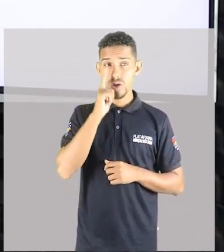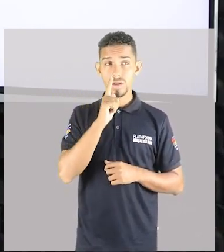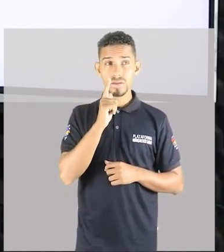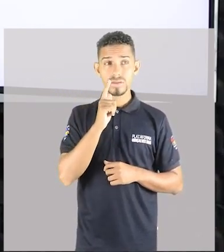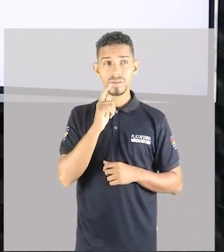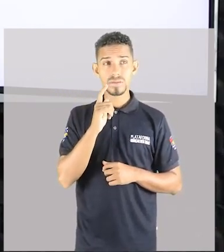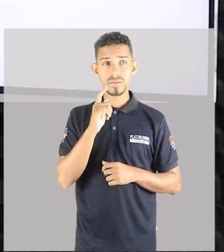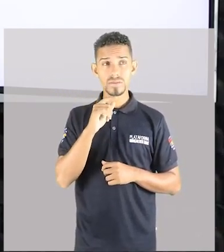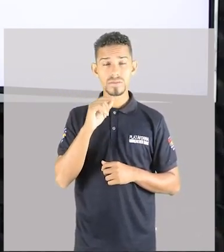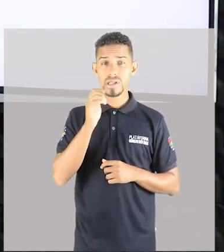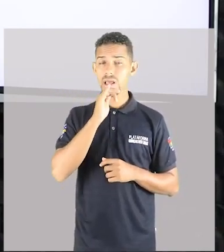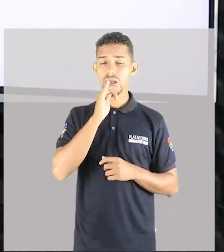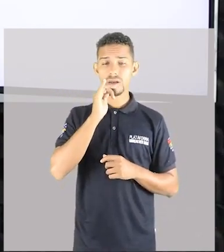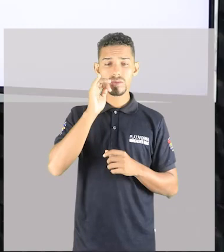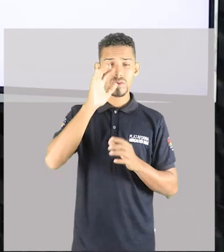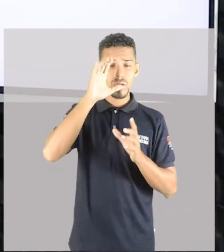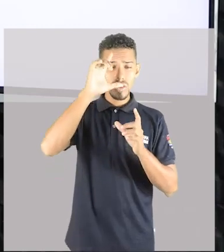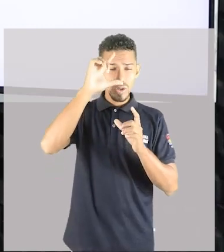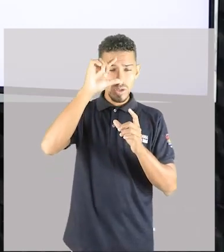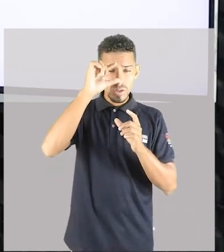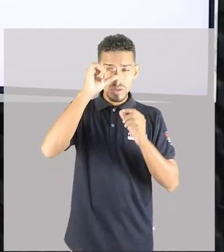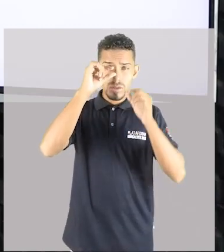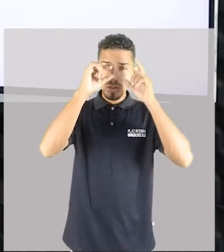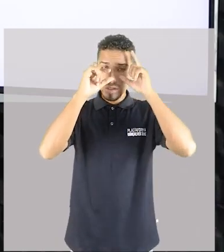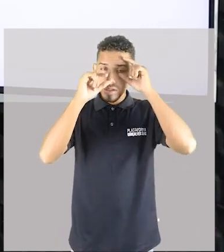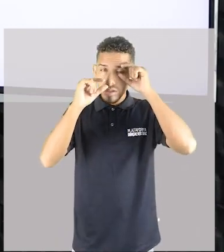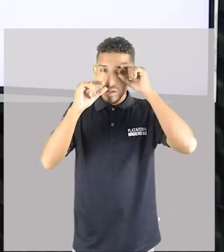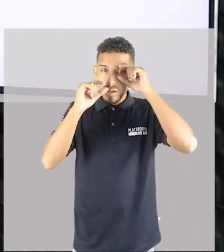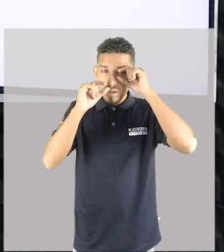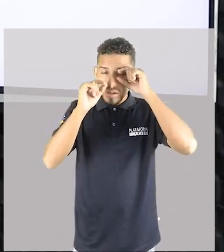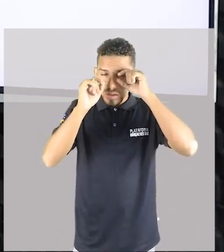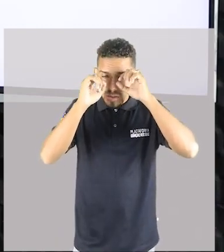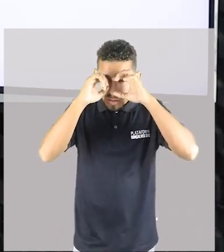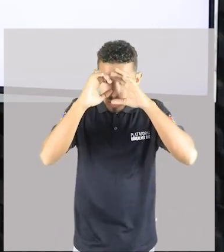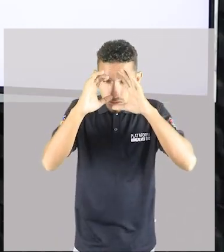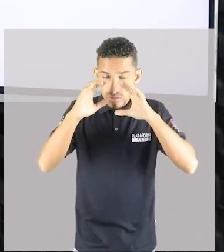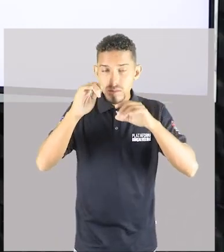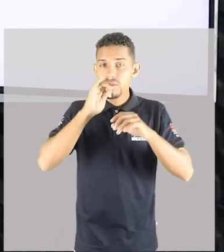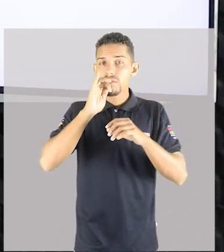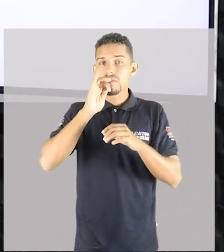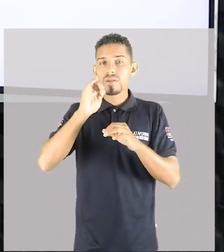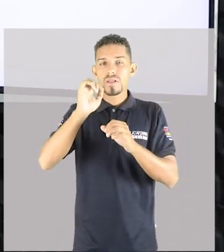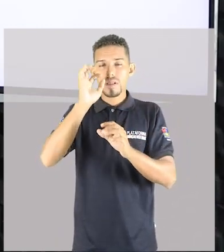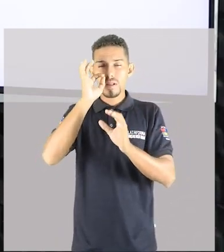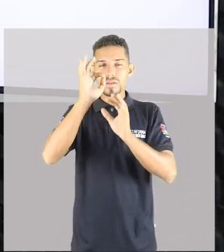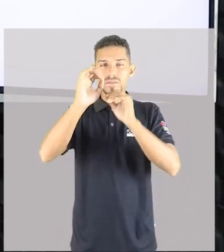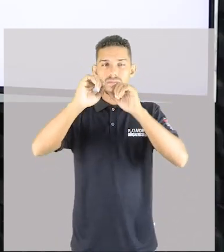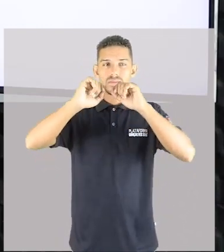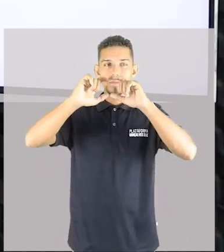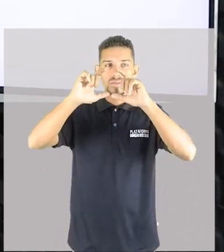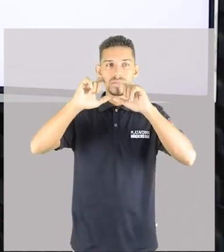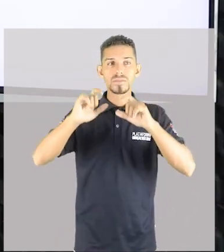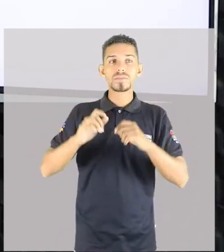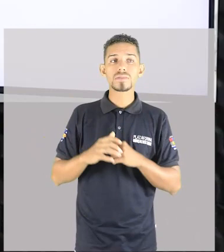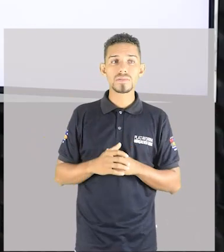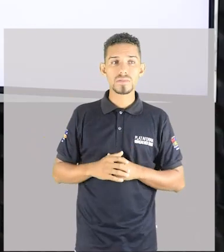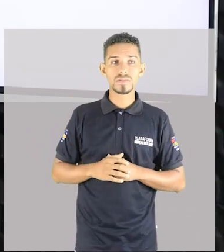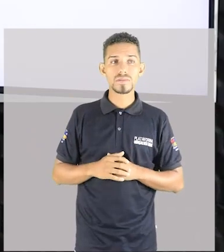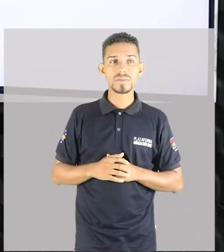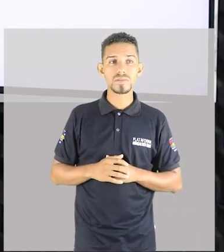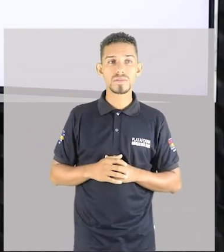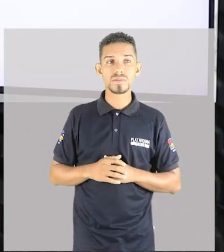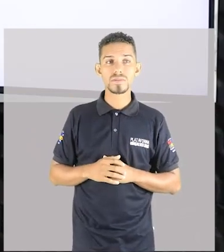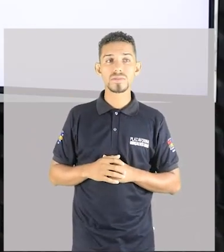perto, os músculos ciliares apertam o cristalino, tá? E para a gente olhar de longe, ele relaxa o cristalino. Então aqui é a correção,